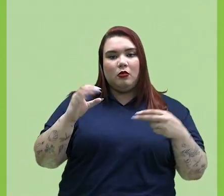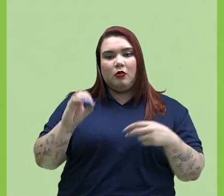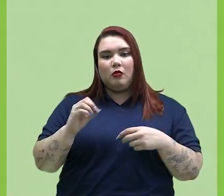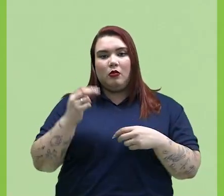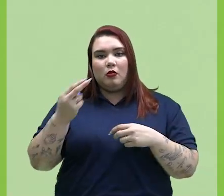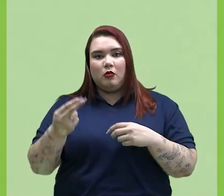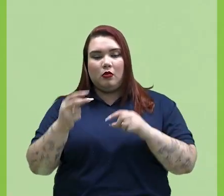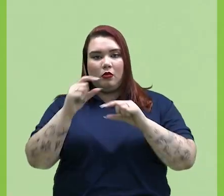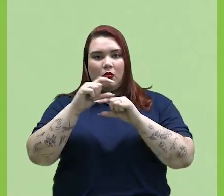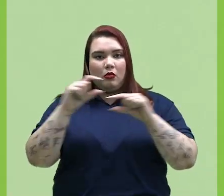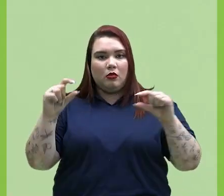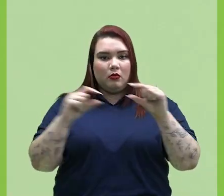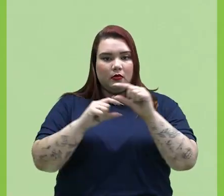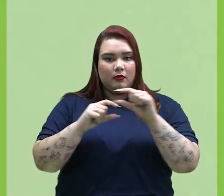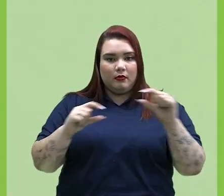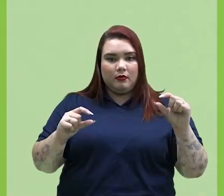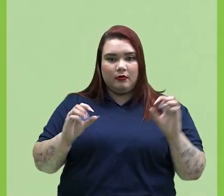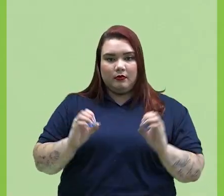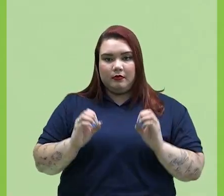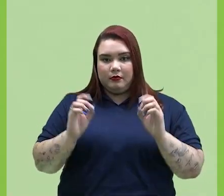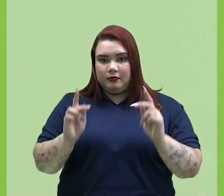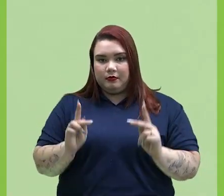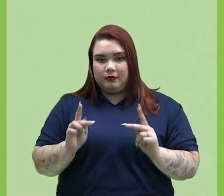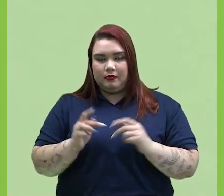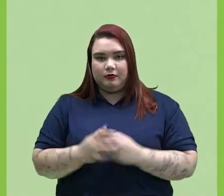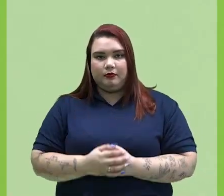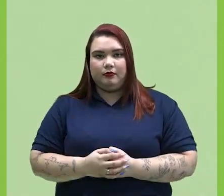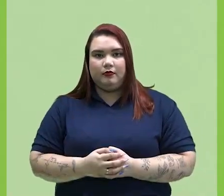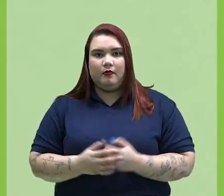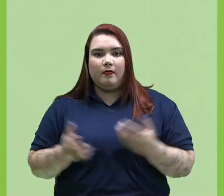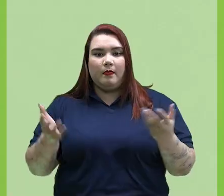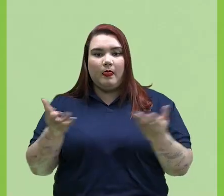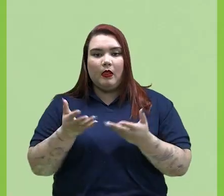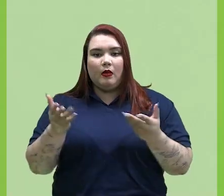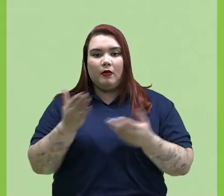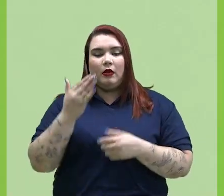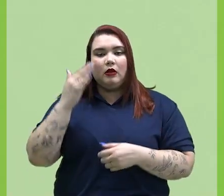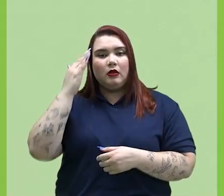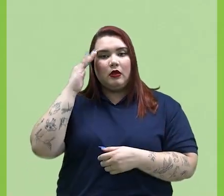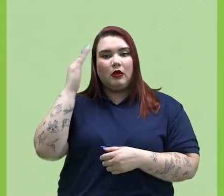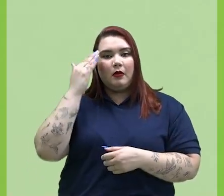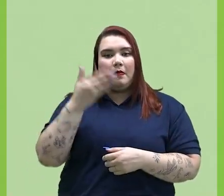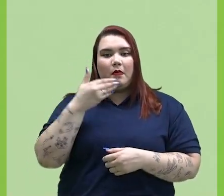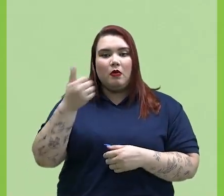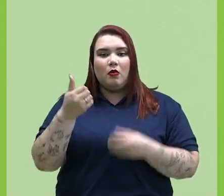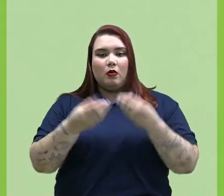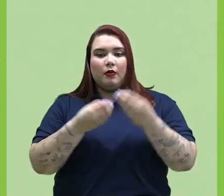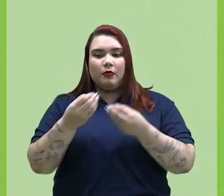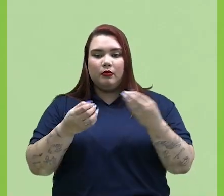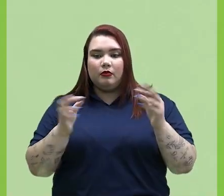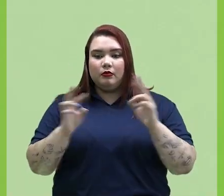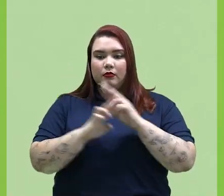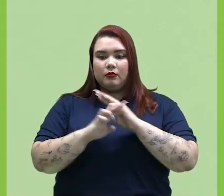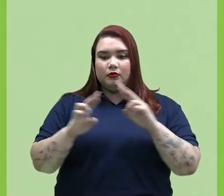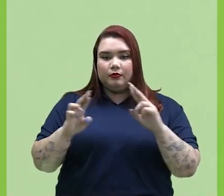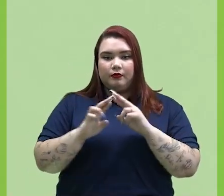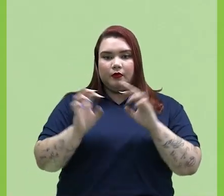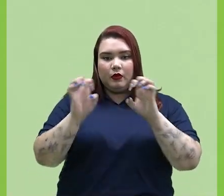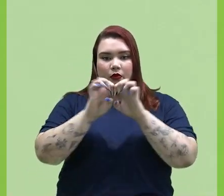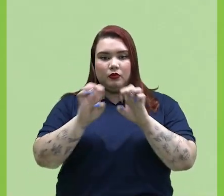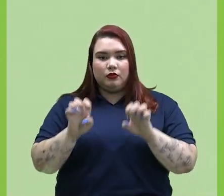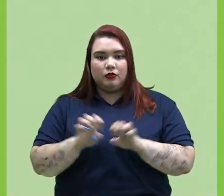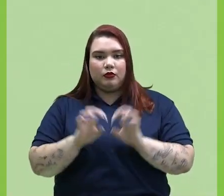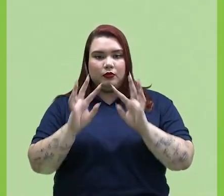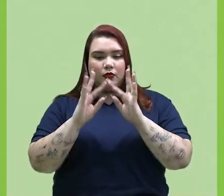tem um heteroátomo nessa cadeia, tá? Bom, agora a gente vai entender melhor como se dá essa relação entre a estrutura desse composto com as